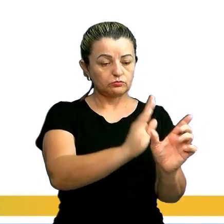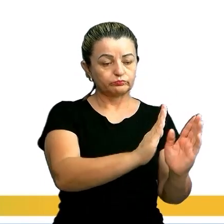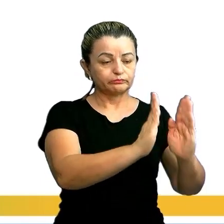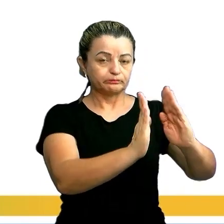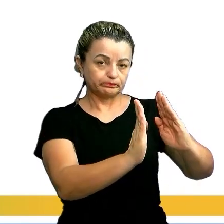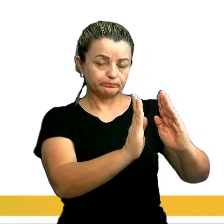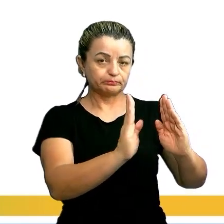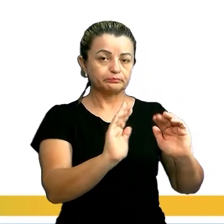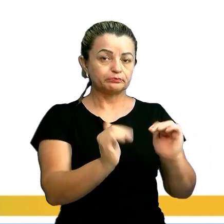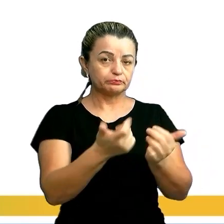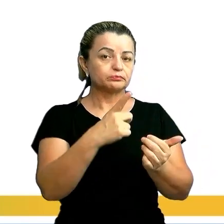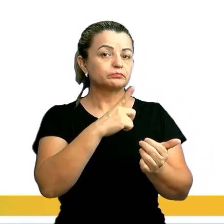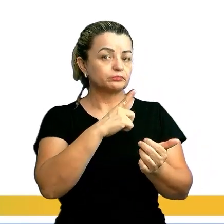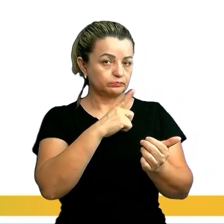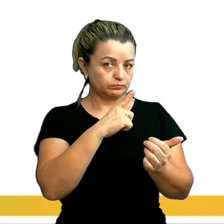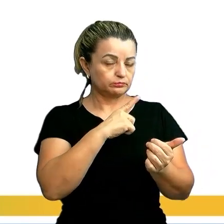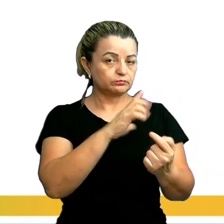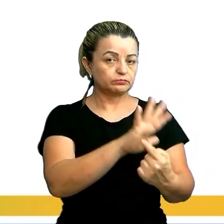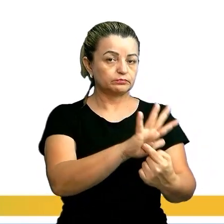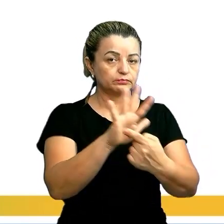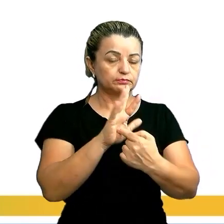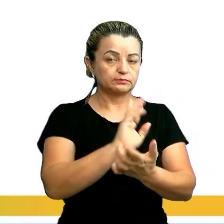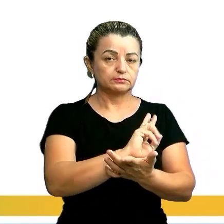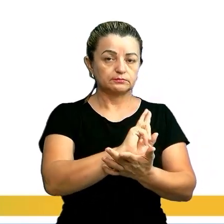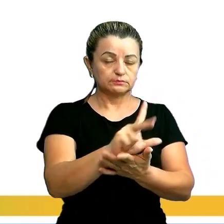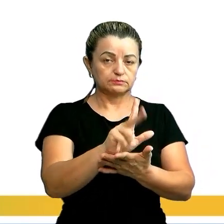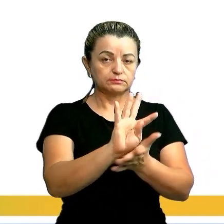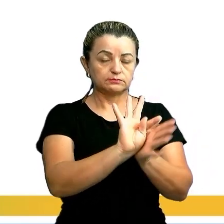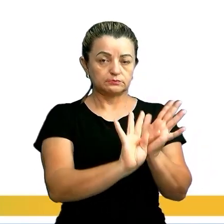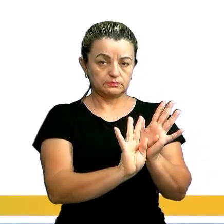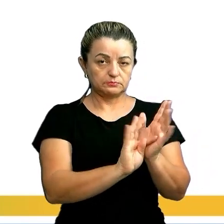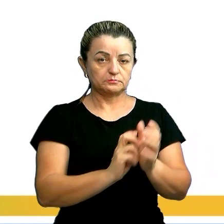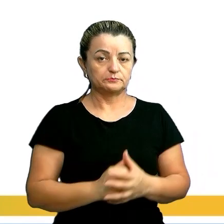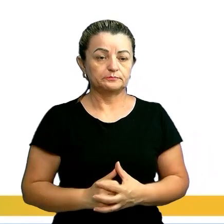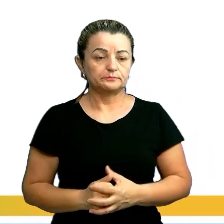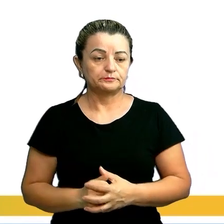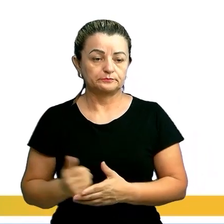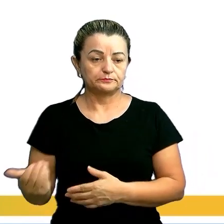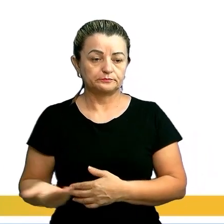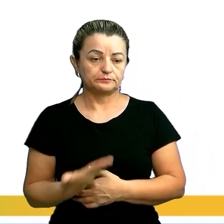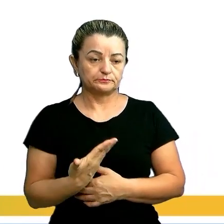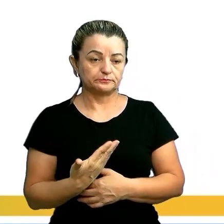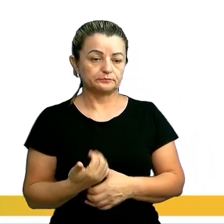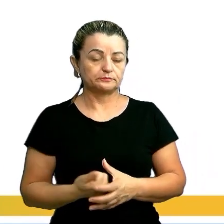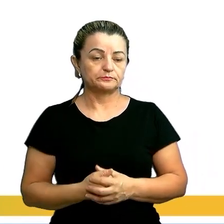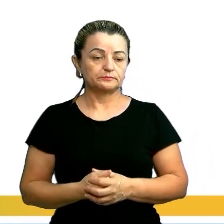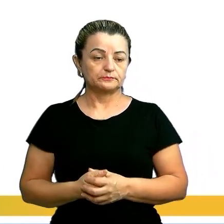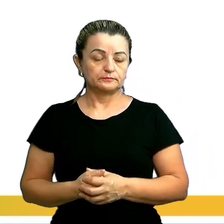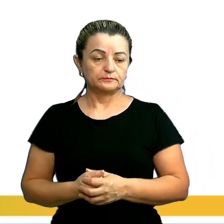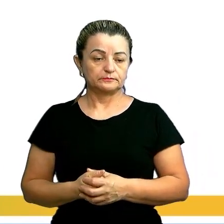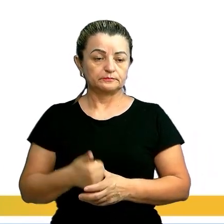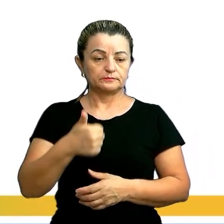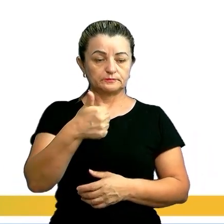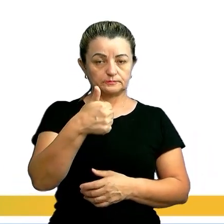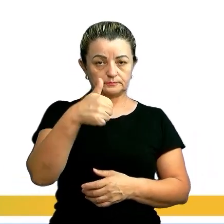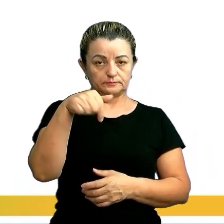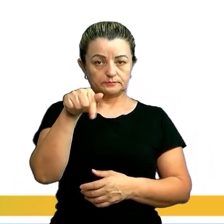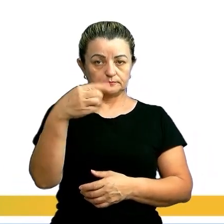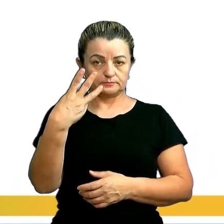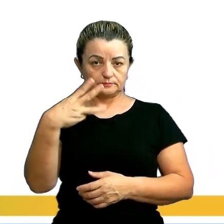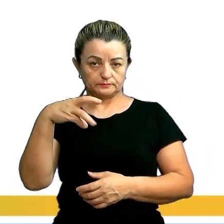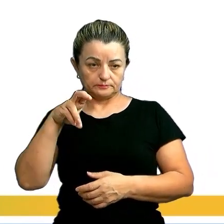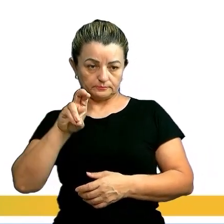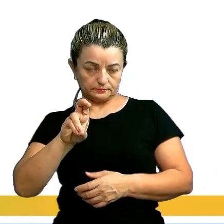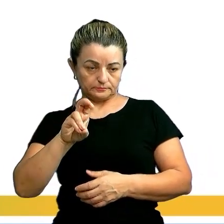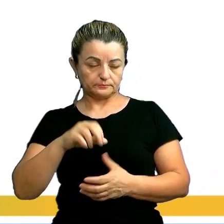tem que vir diferenciada do texto que você está escrevendo. Continuando, em 1735,